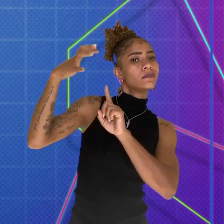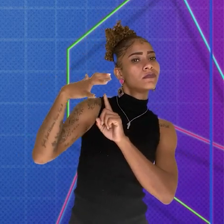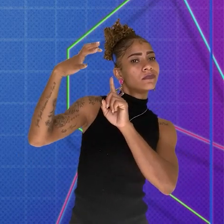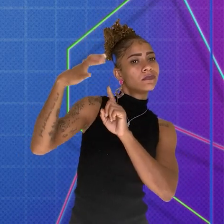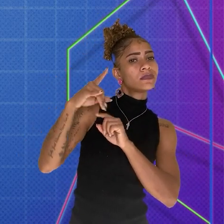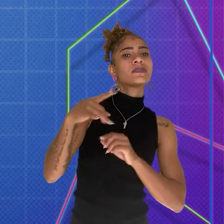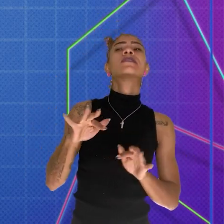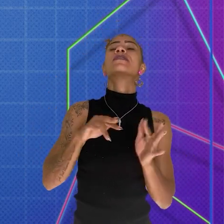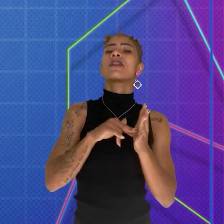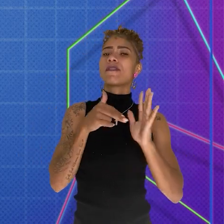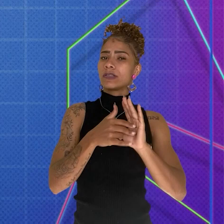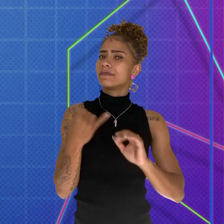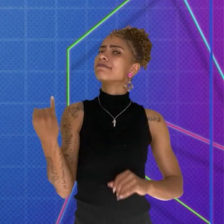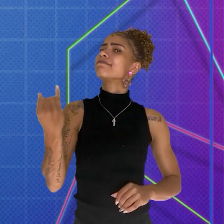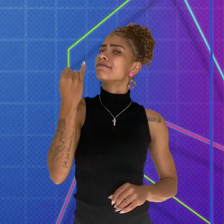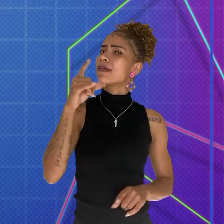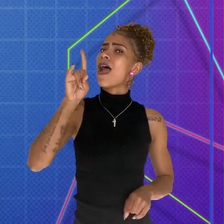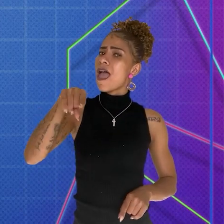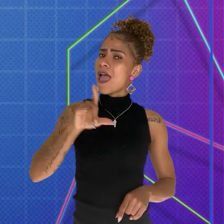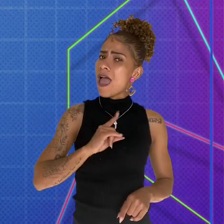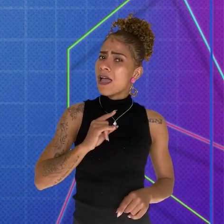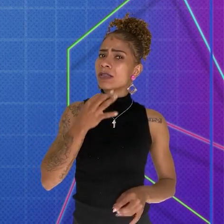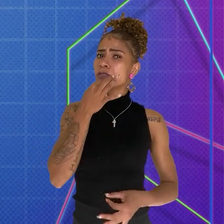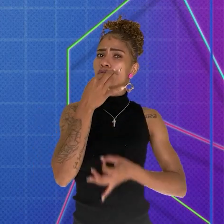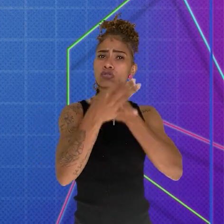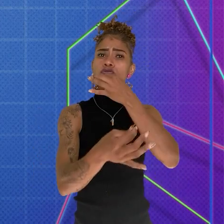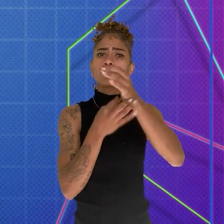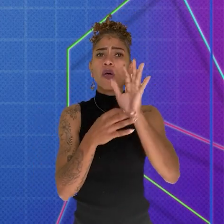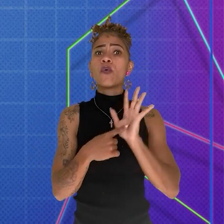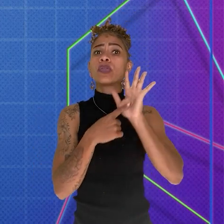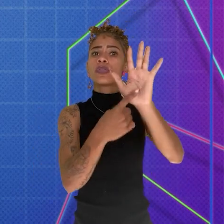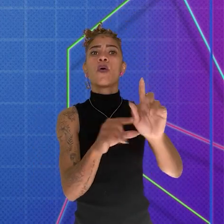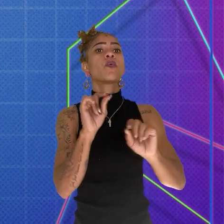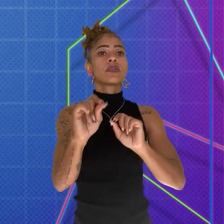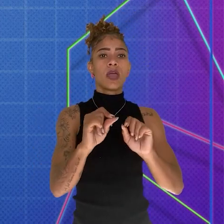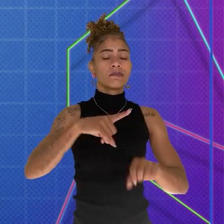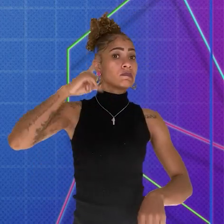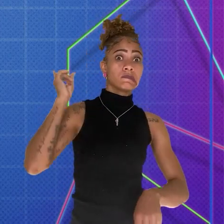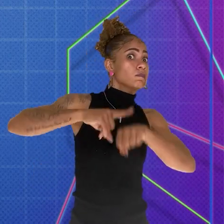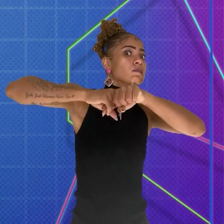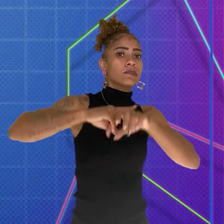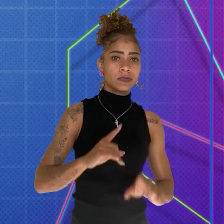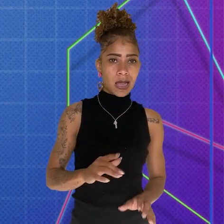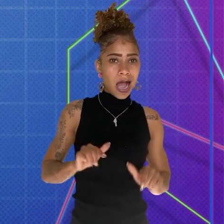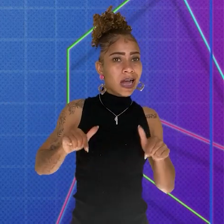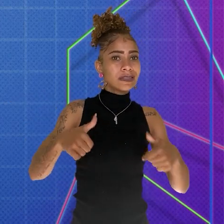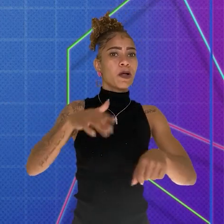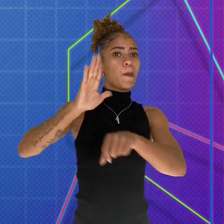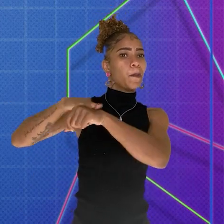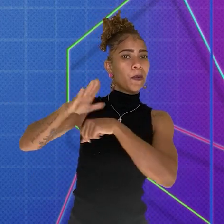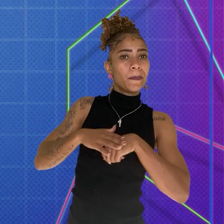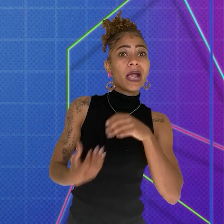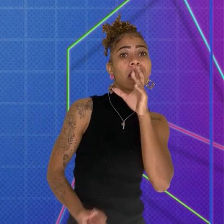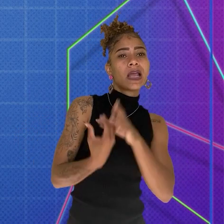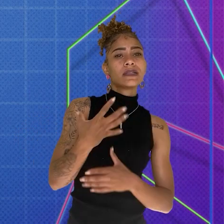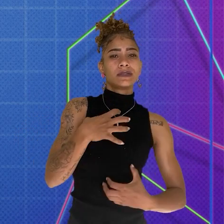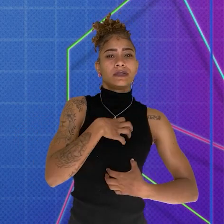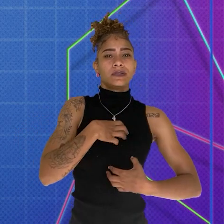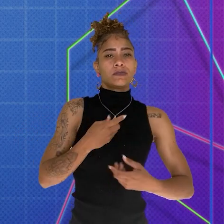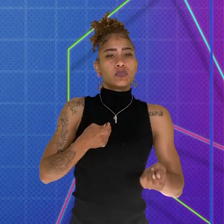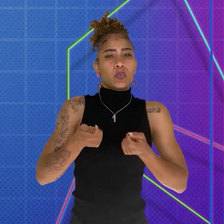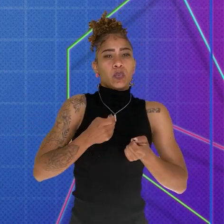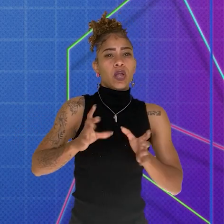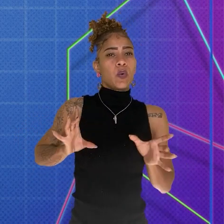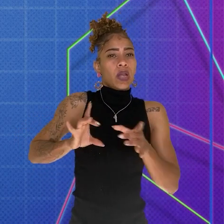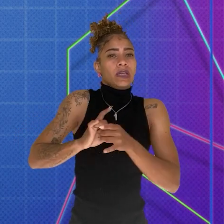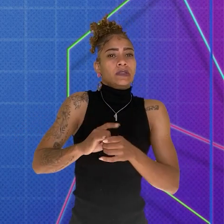a jogabilidade de forma significativa. Os efeitos sonoros proporcionam feedback imediato sobre as ações do jogador, criando uma sensação